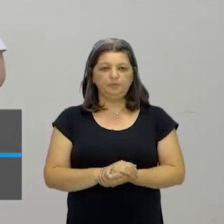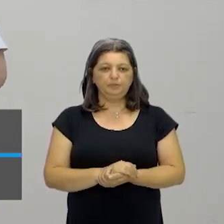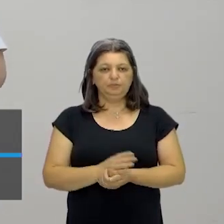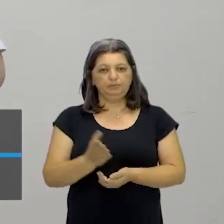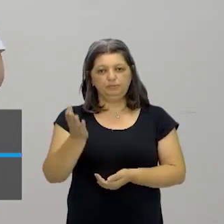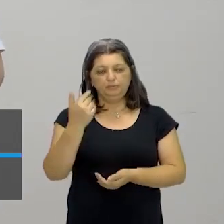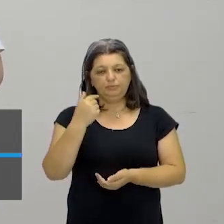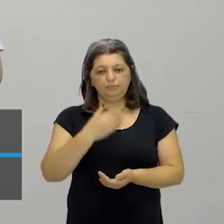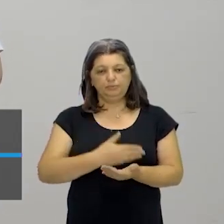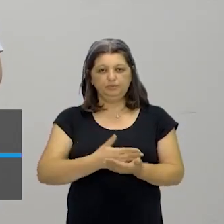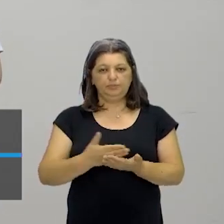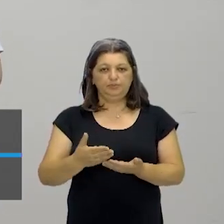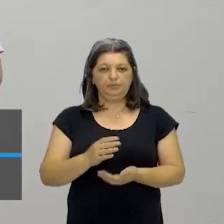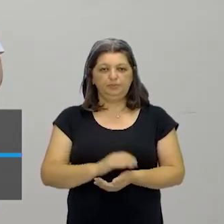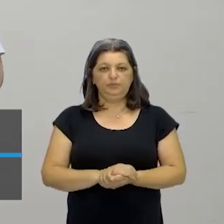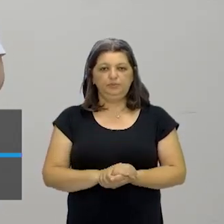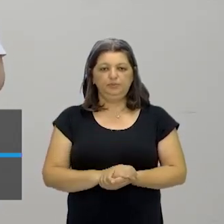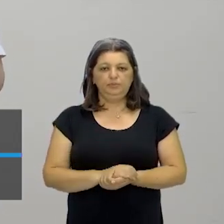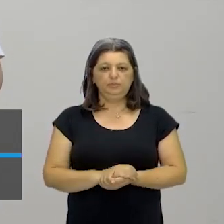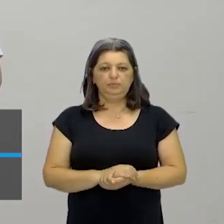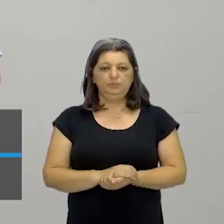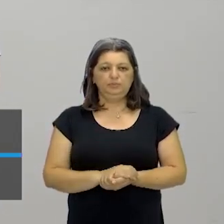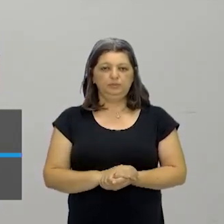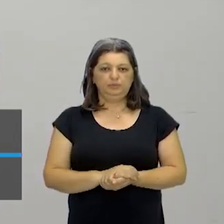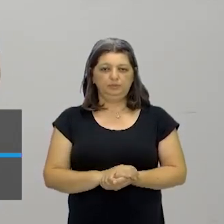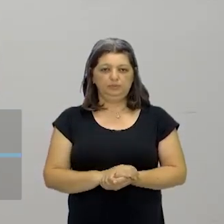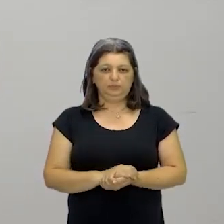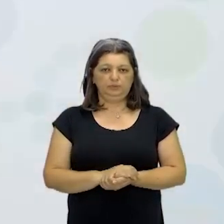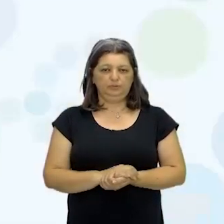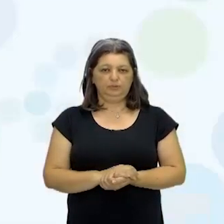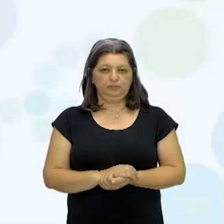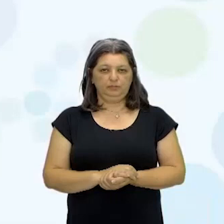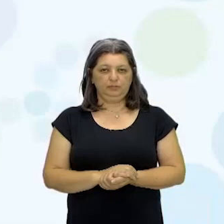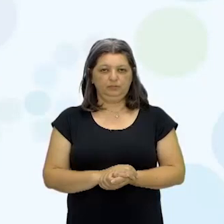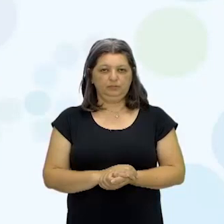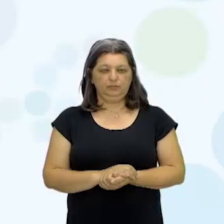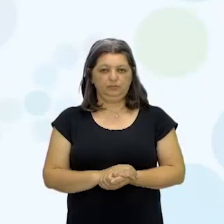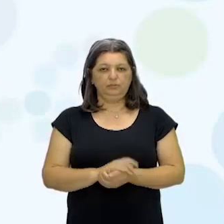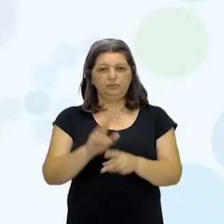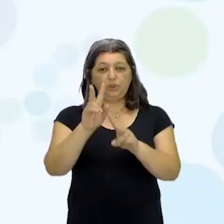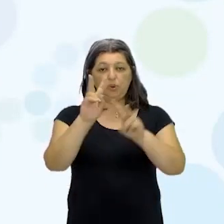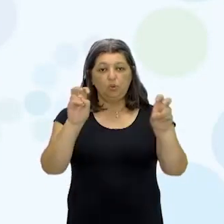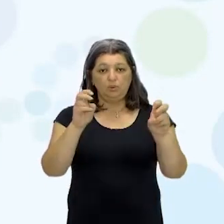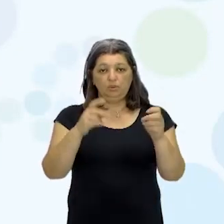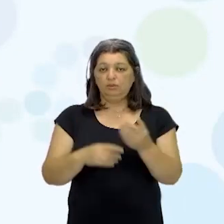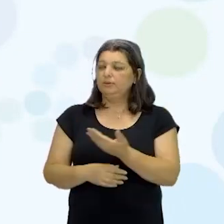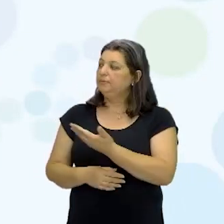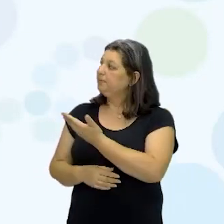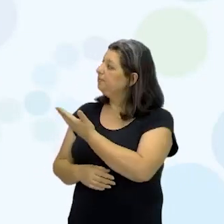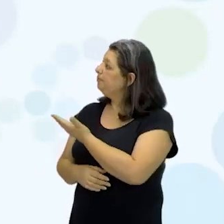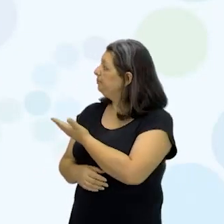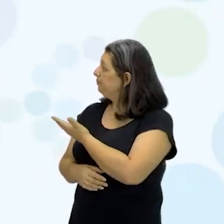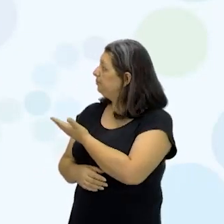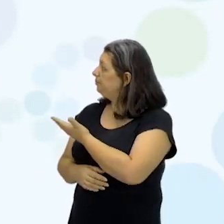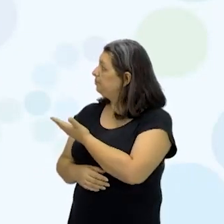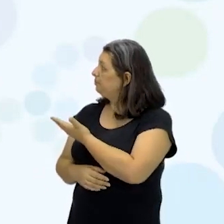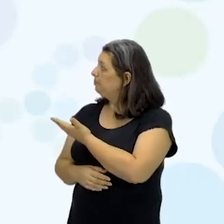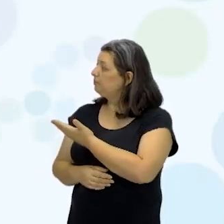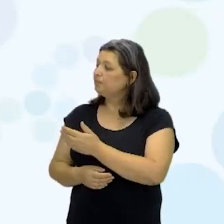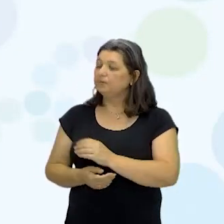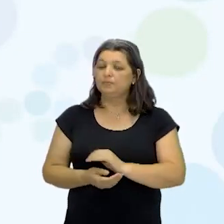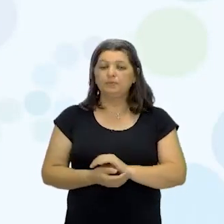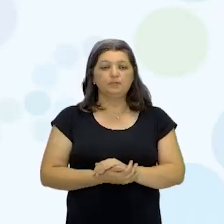there we go The title of our class is on the screen Está lá na tela para vocês A new